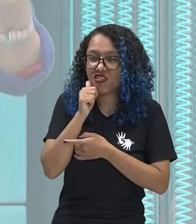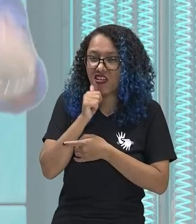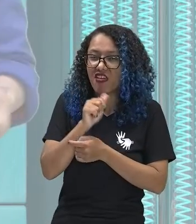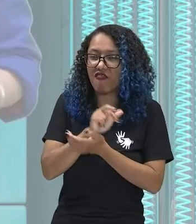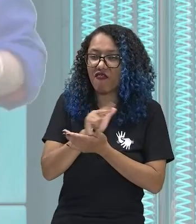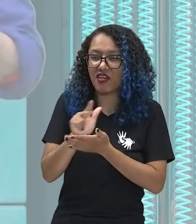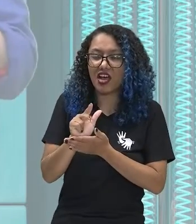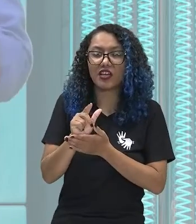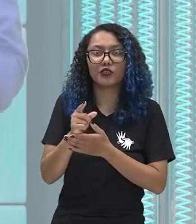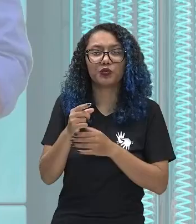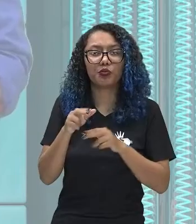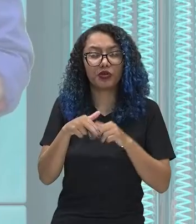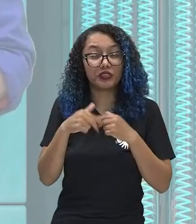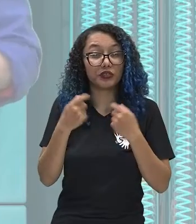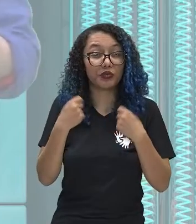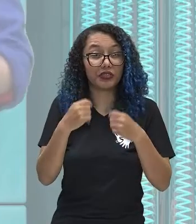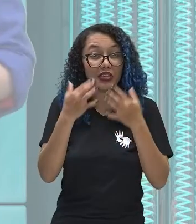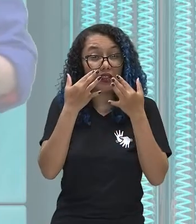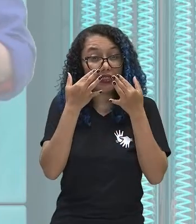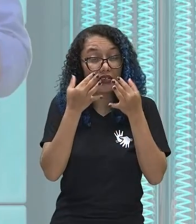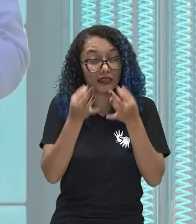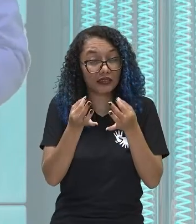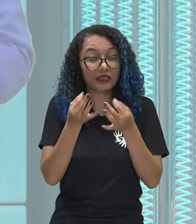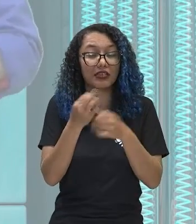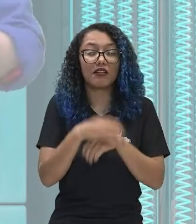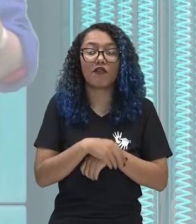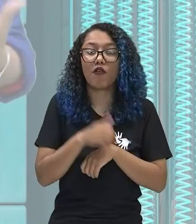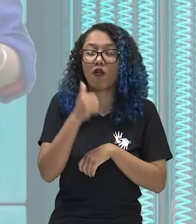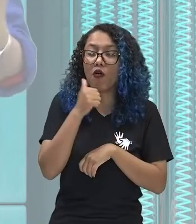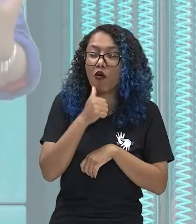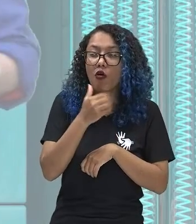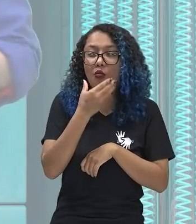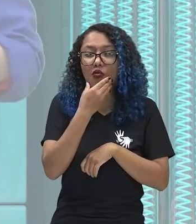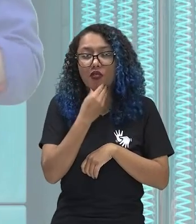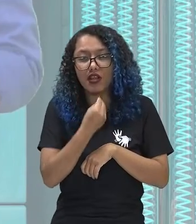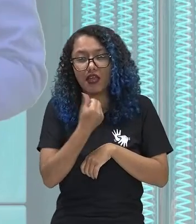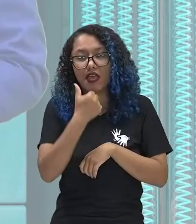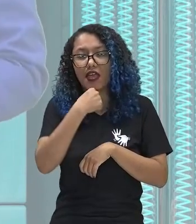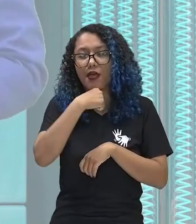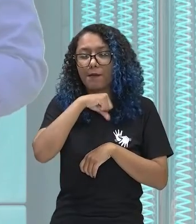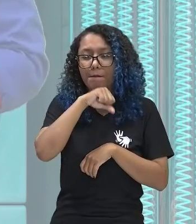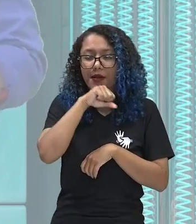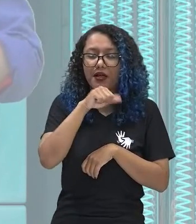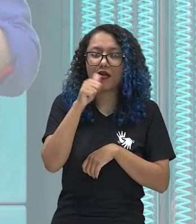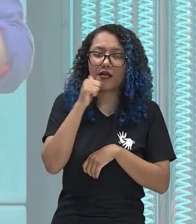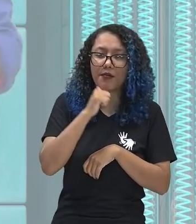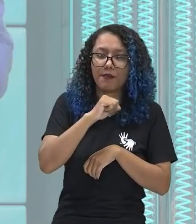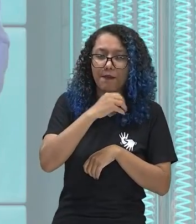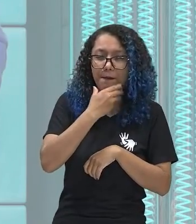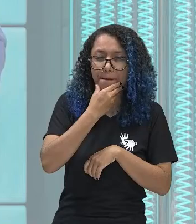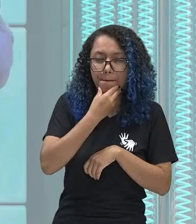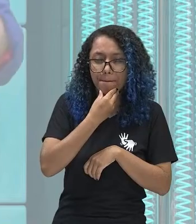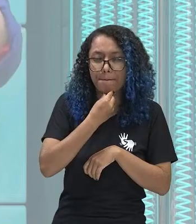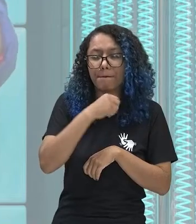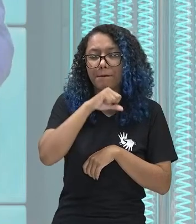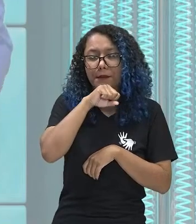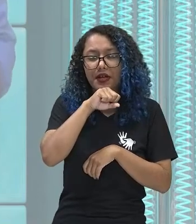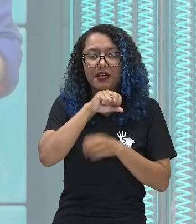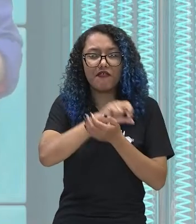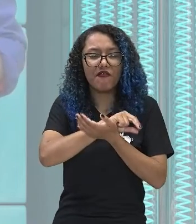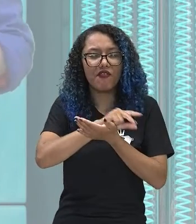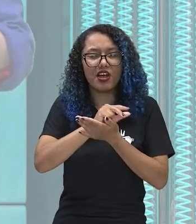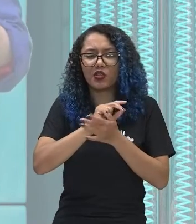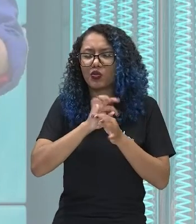quem? Homens e mulheres, pais, né? Crianças, adolescentes, todas nós. Não nos calar diante de